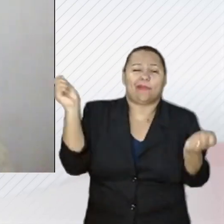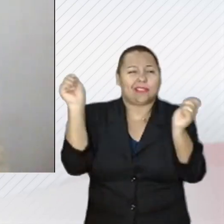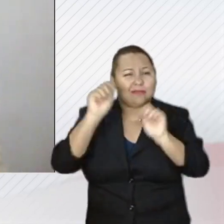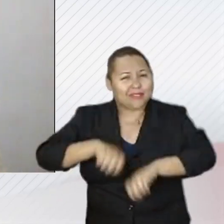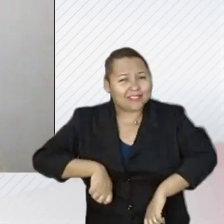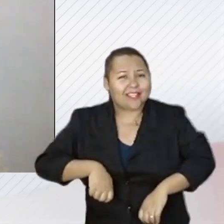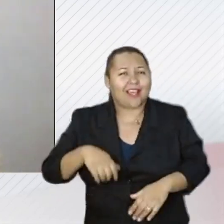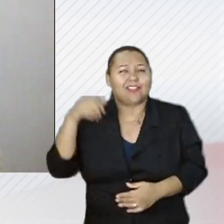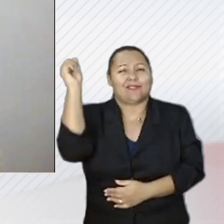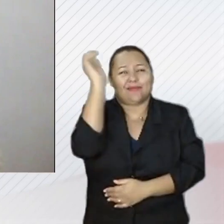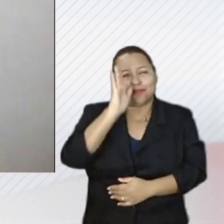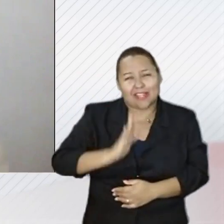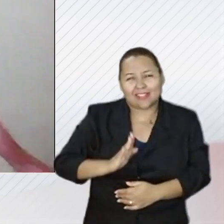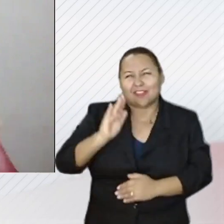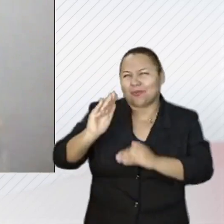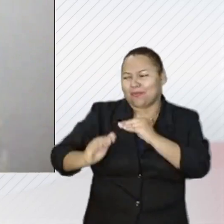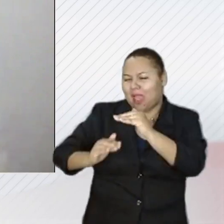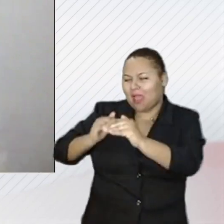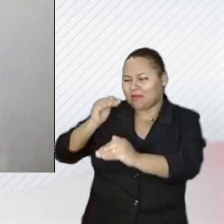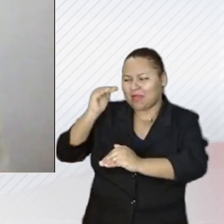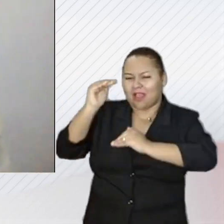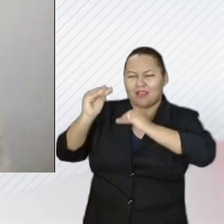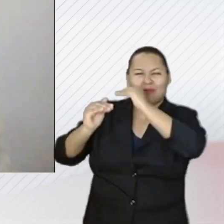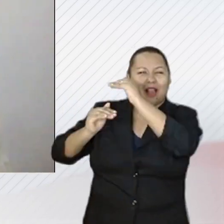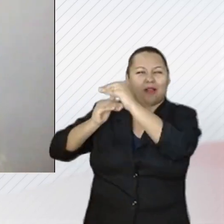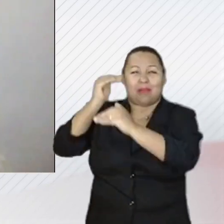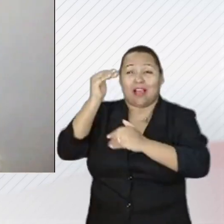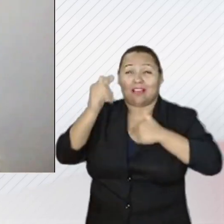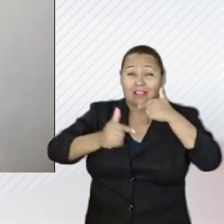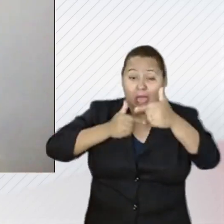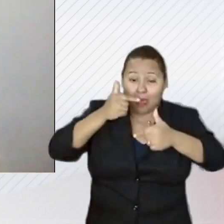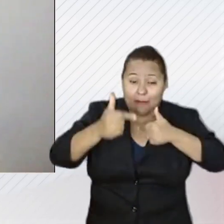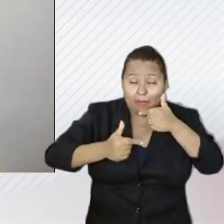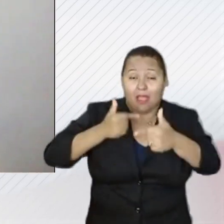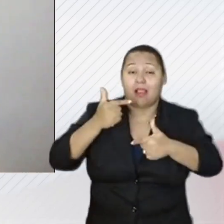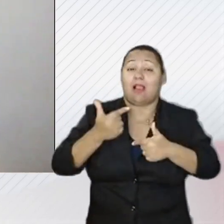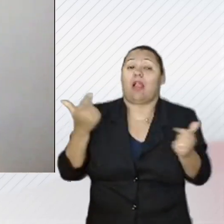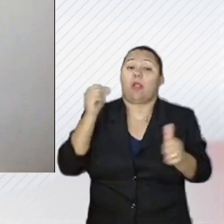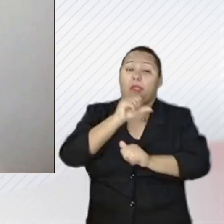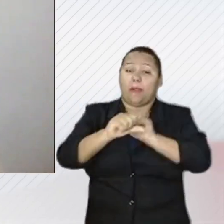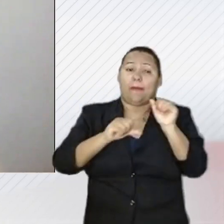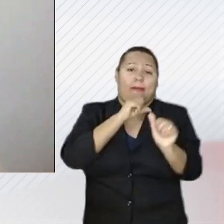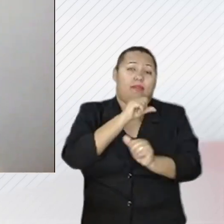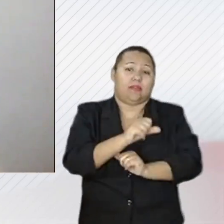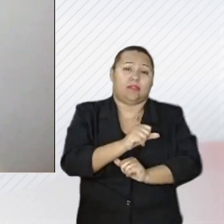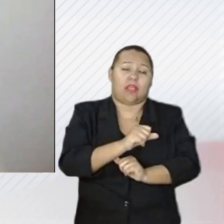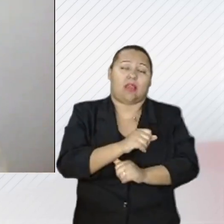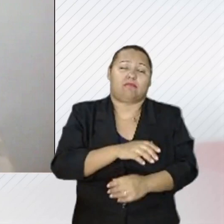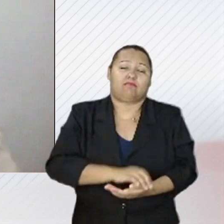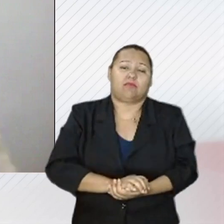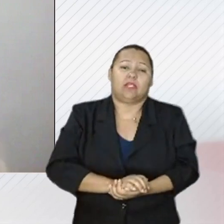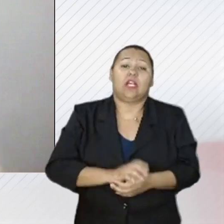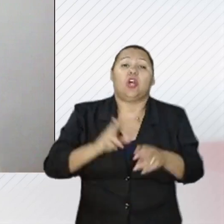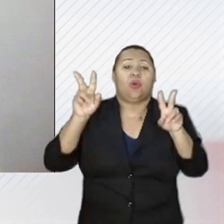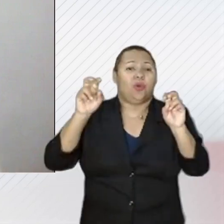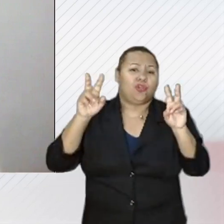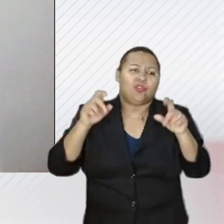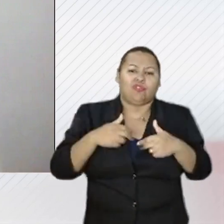né, cada vez mais mudar e trabalhar, né, não só com as questões de produção, de